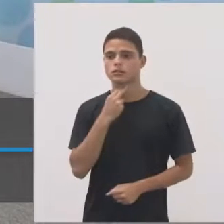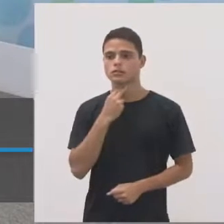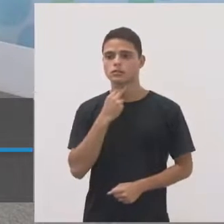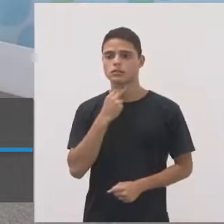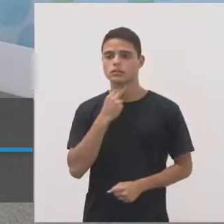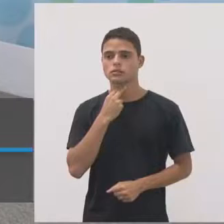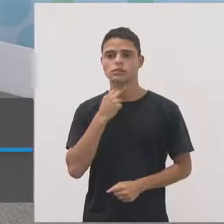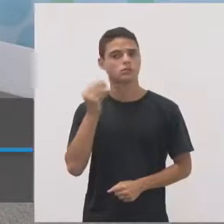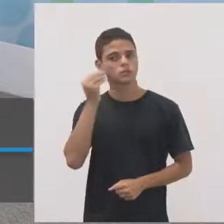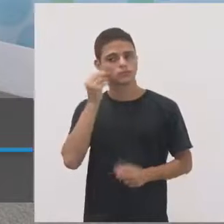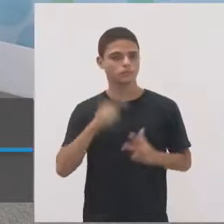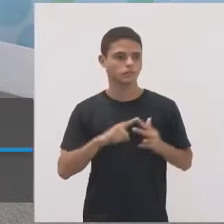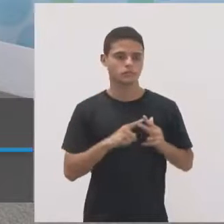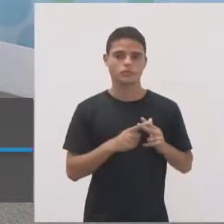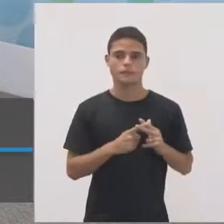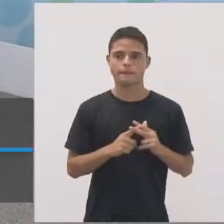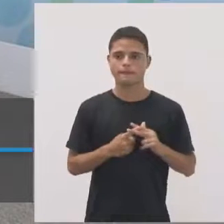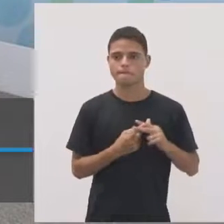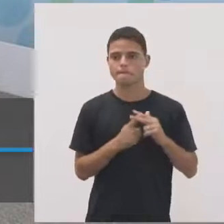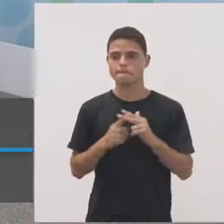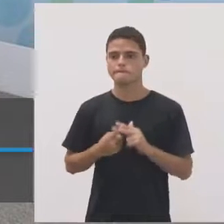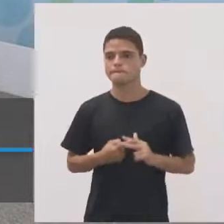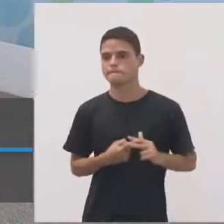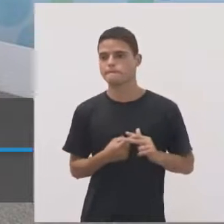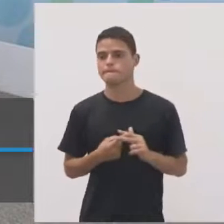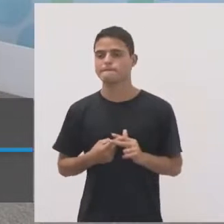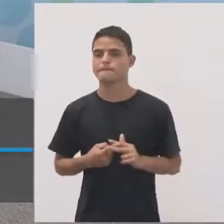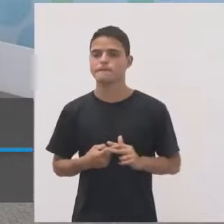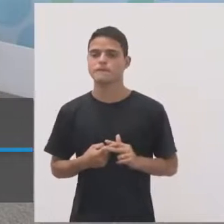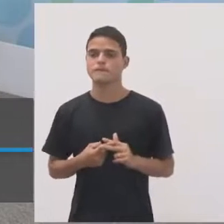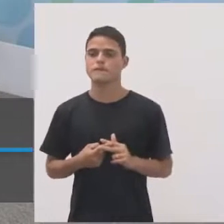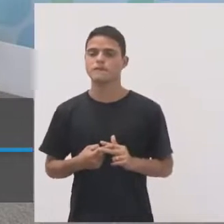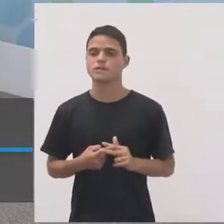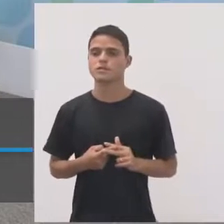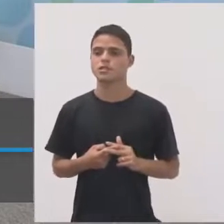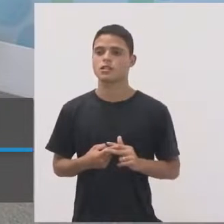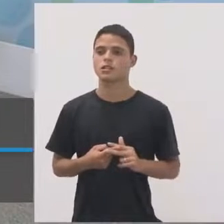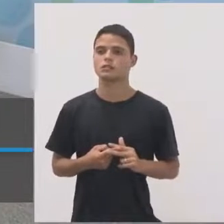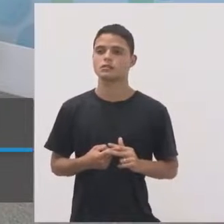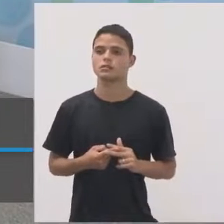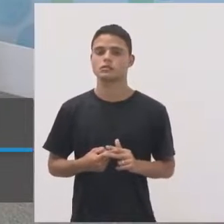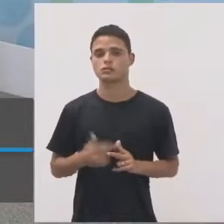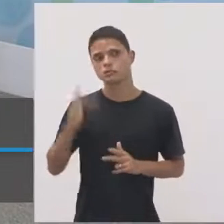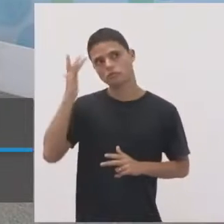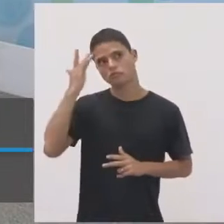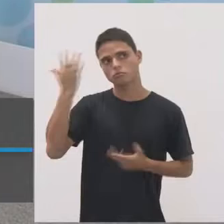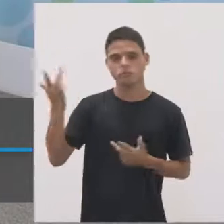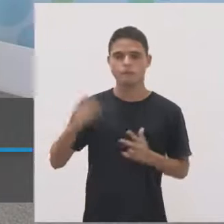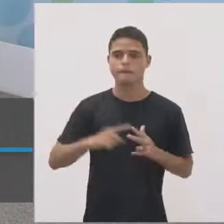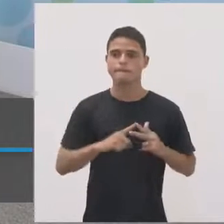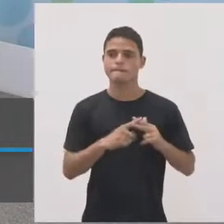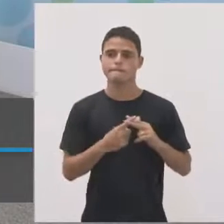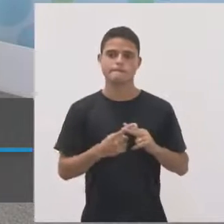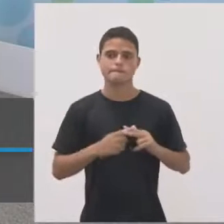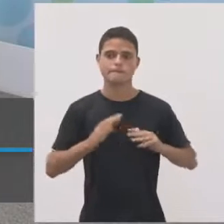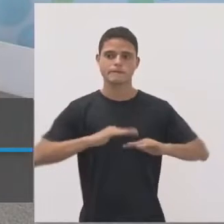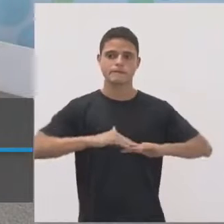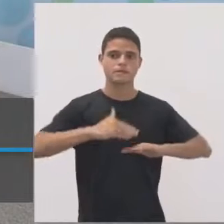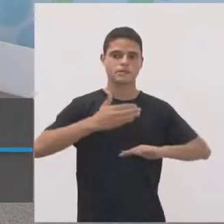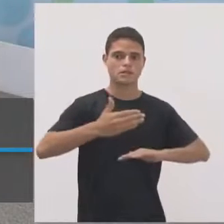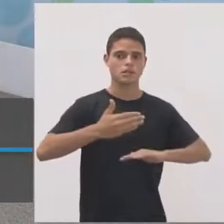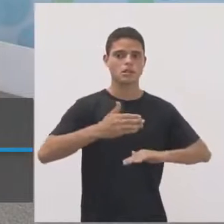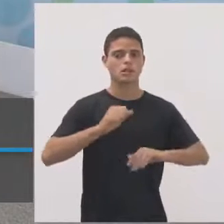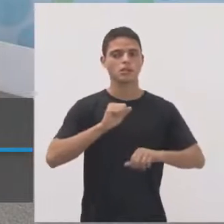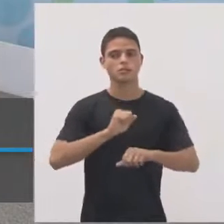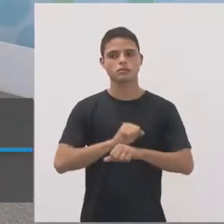enfim, basicamente é isso, tá bom? Abrir o computador, né? Isso, a gente fala abrir de tipo assim, eu acho que é isso, eu vou abrir para ver. Não pode abrir, tá bom,